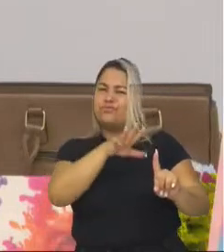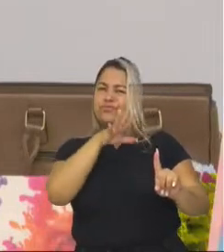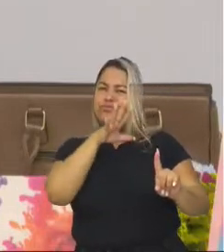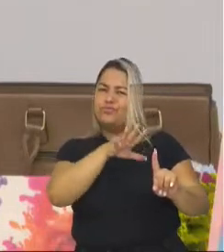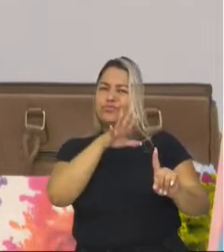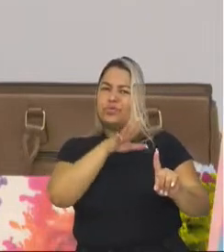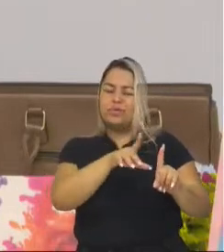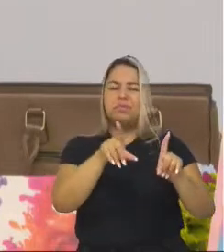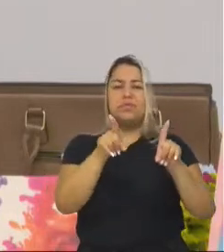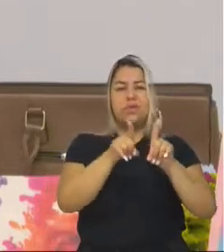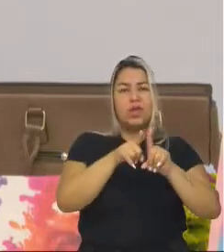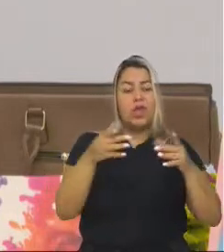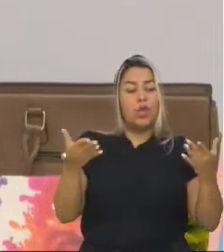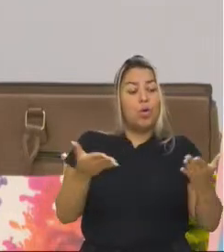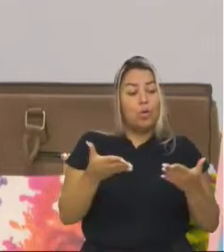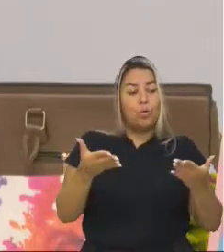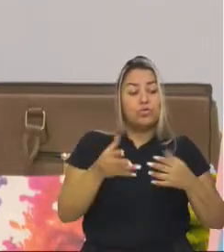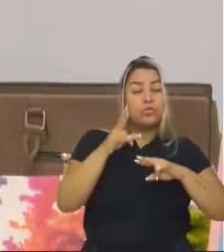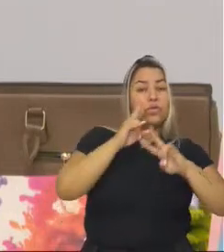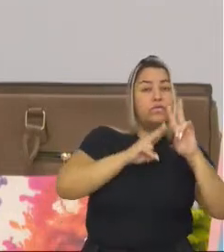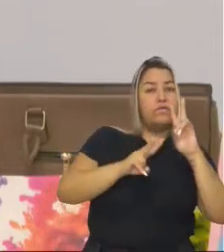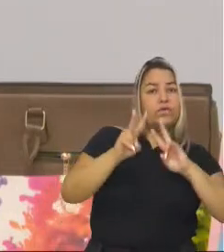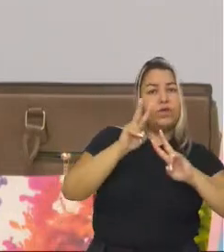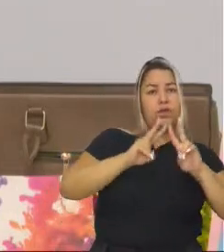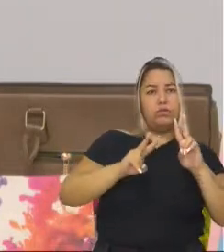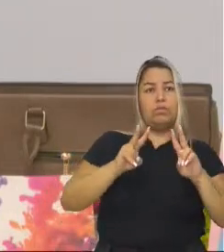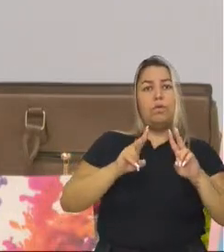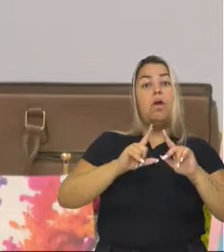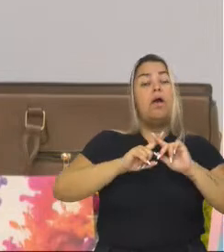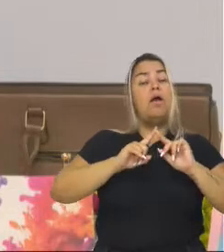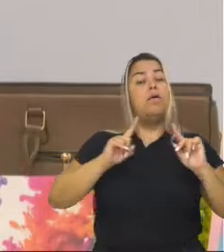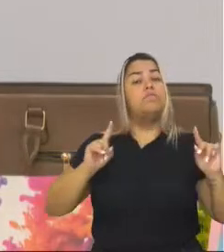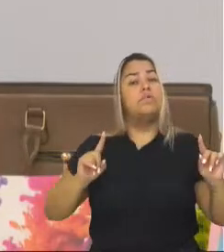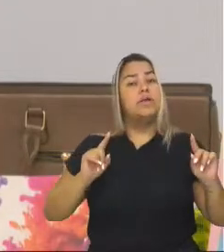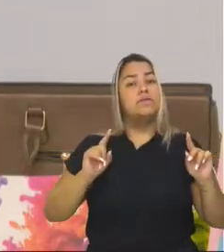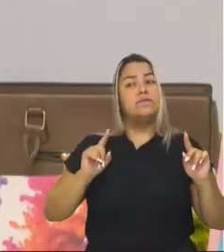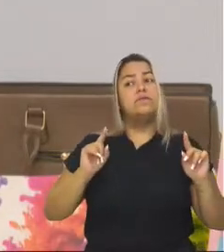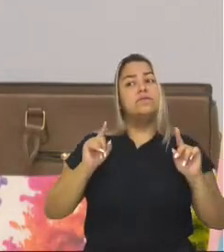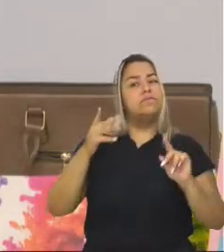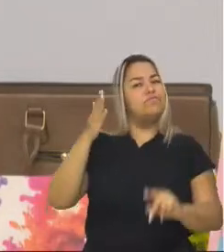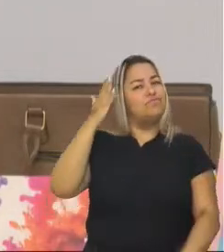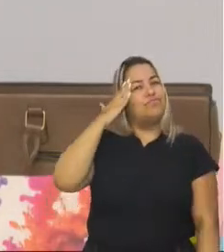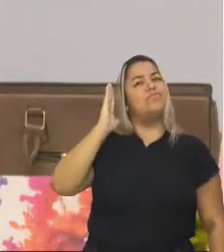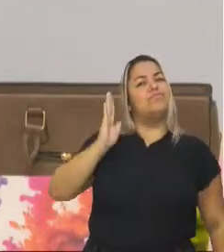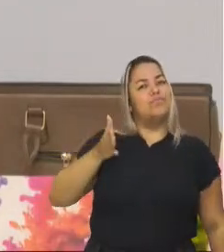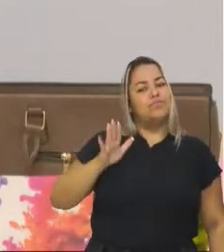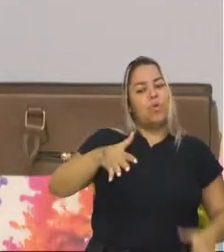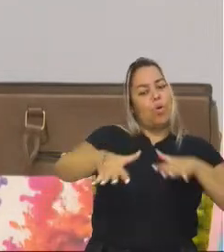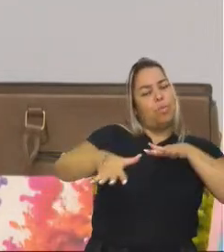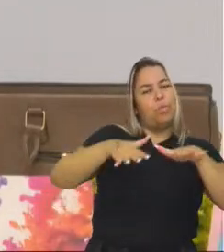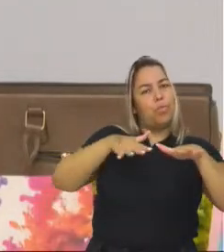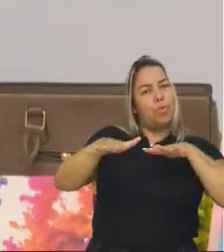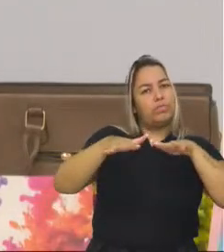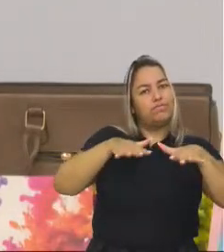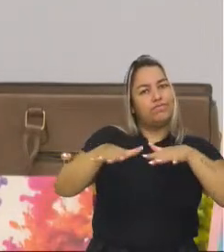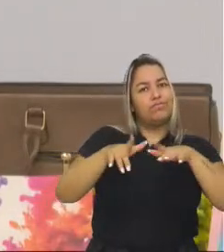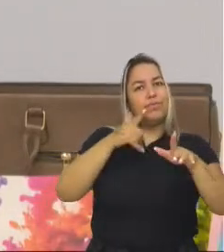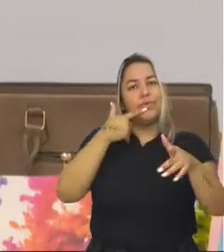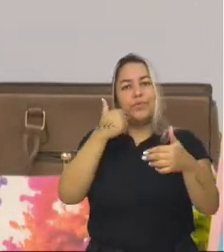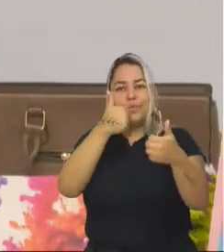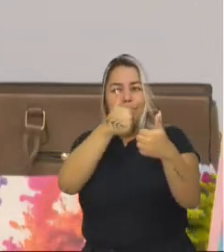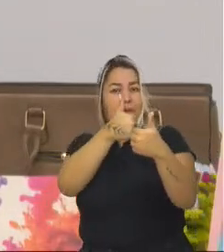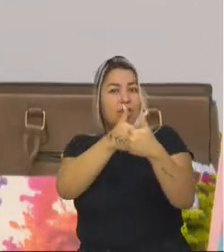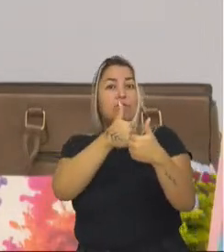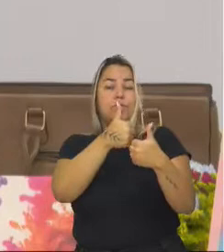institucionalizada. E hoje eu estou vendo isso. Mais do que a gente já sabia enquanto movimento, hoje eu estou vendo isso muito de perto, a gente